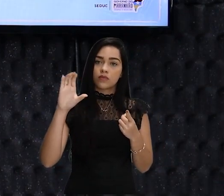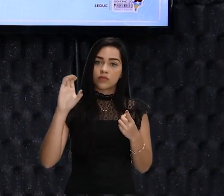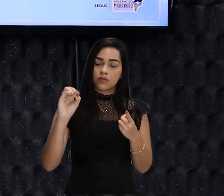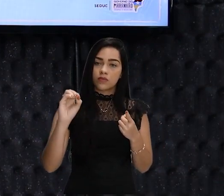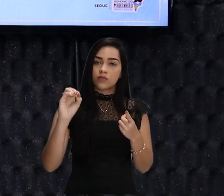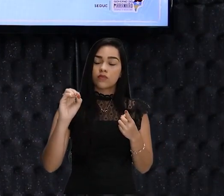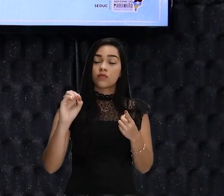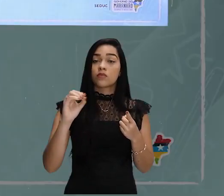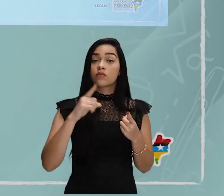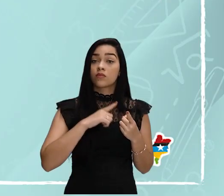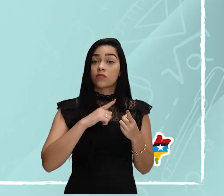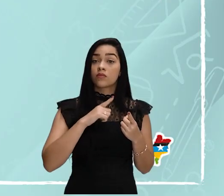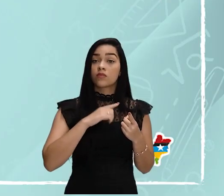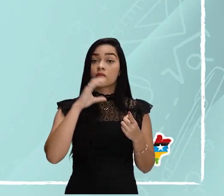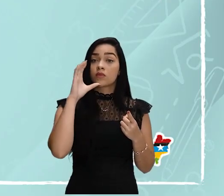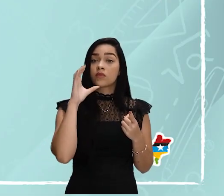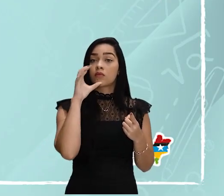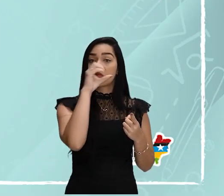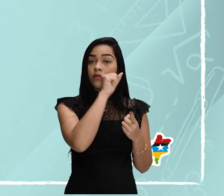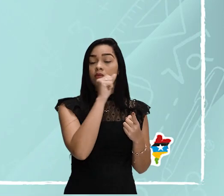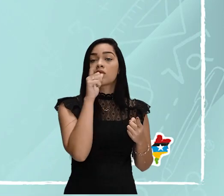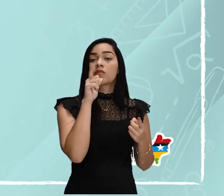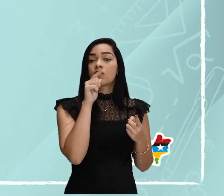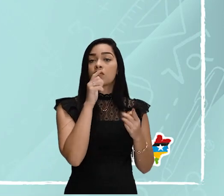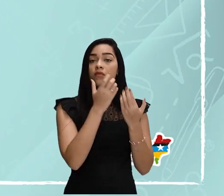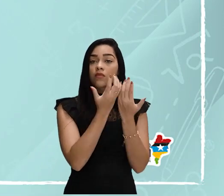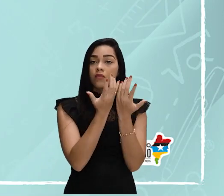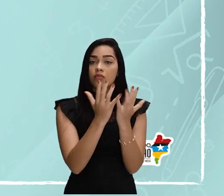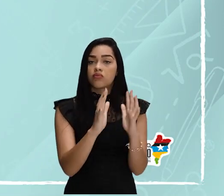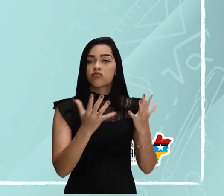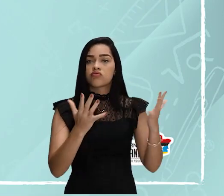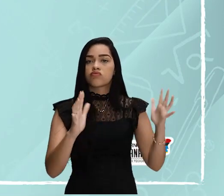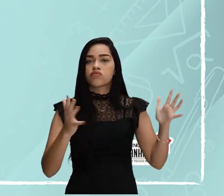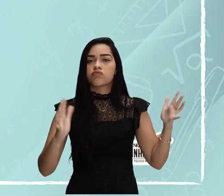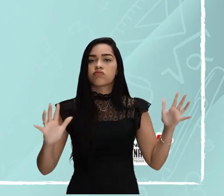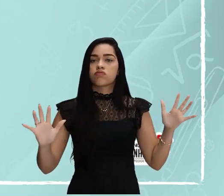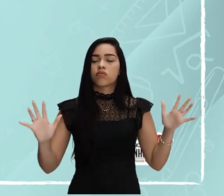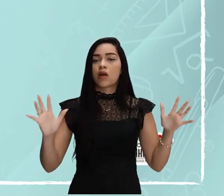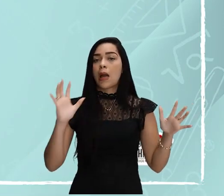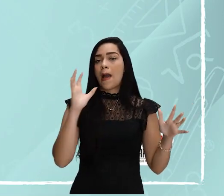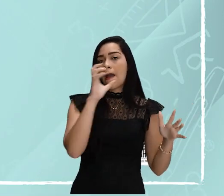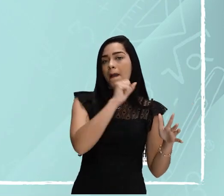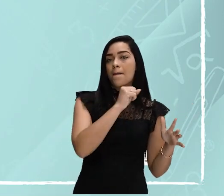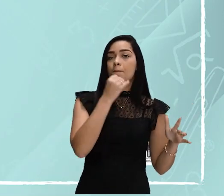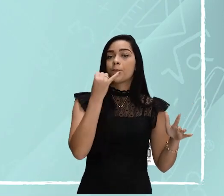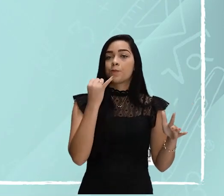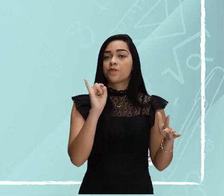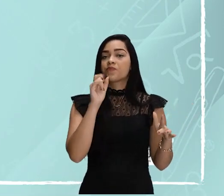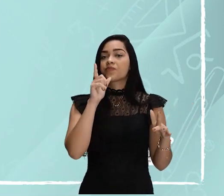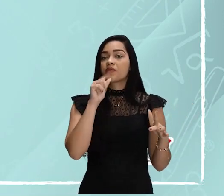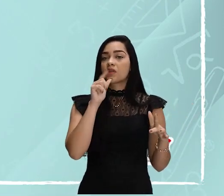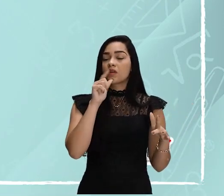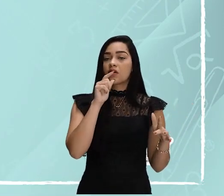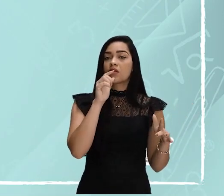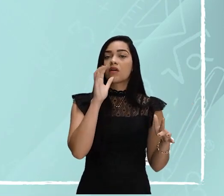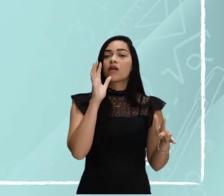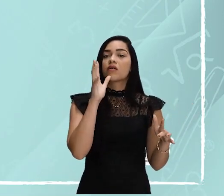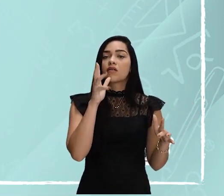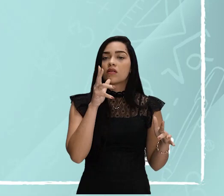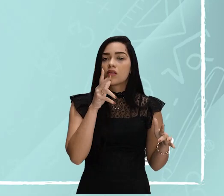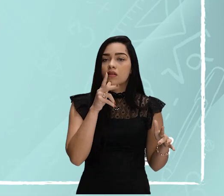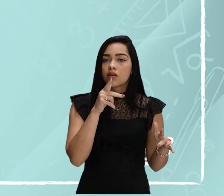ver com a velocidade com que as águas vão se deslocar. Se a água se desloca